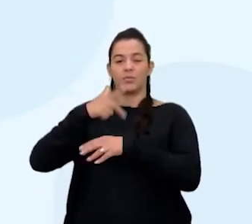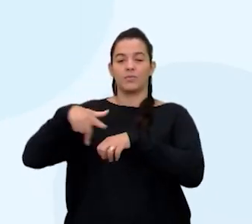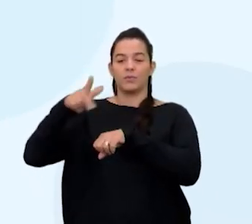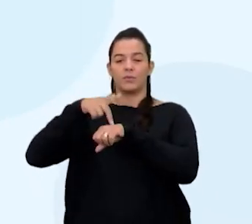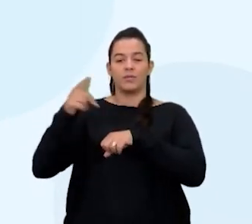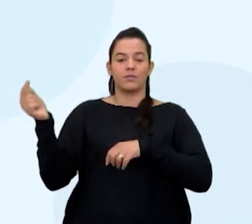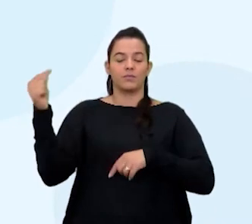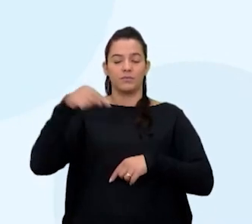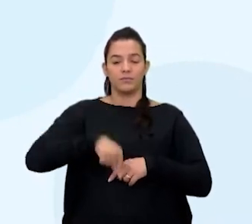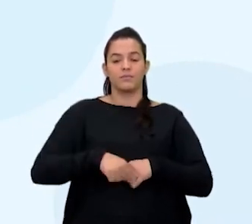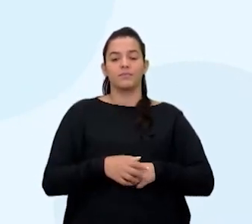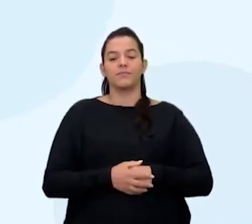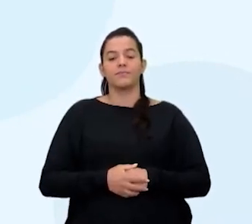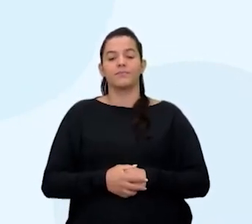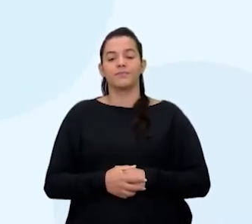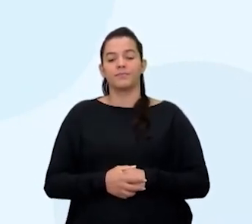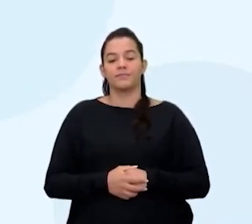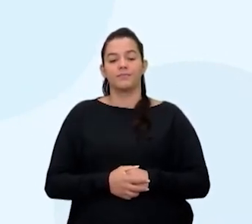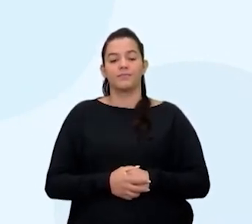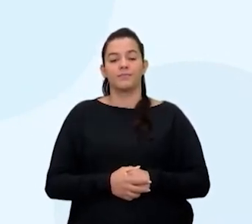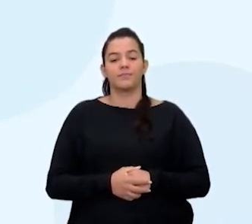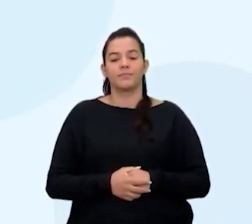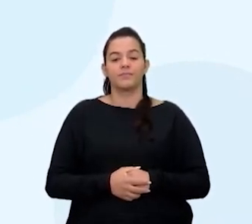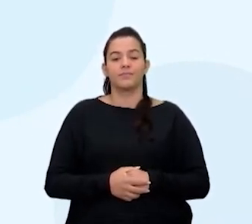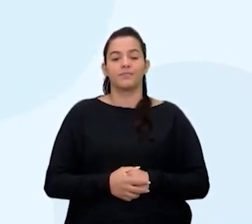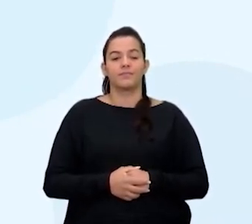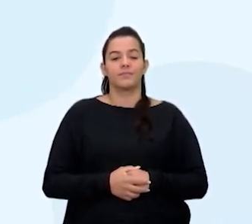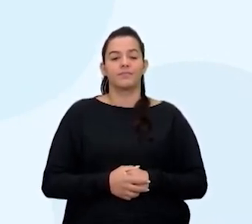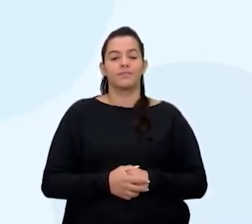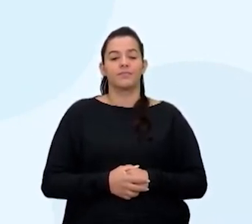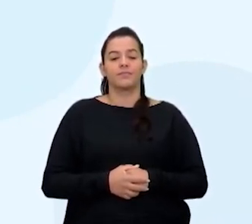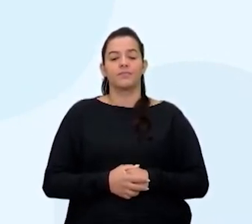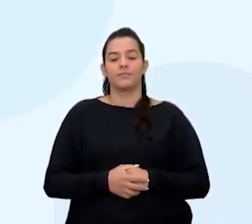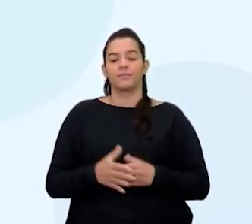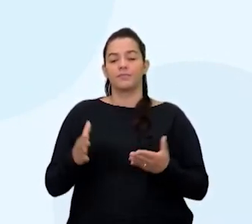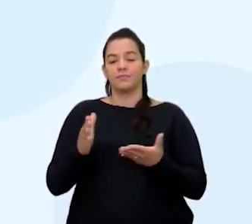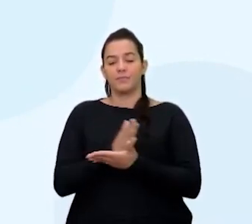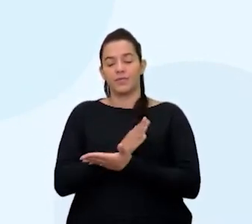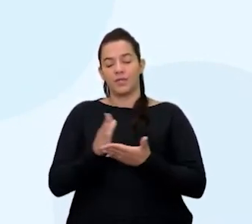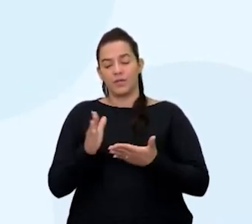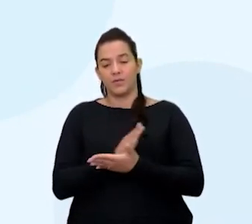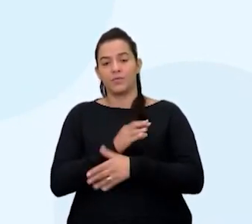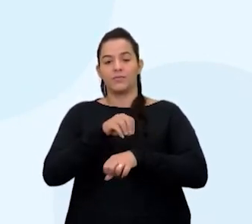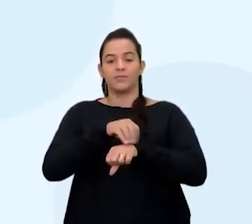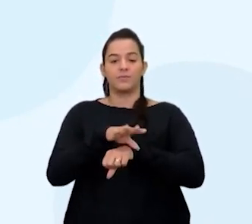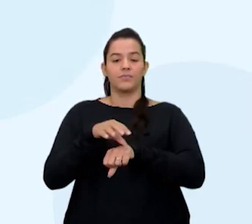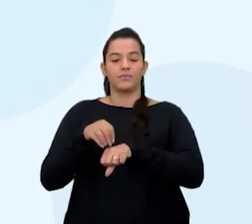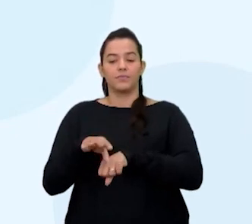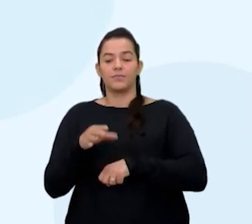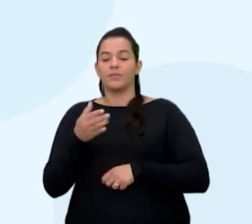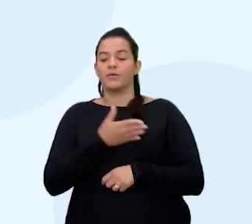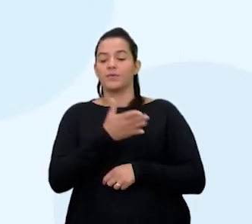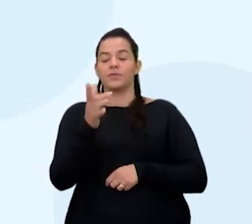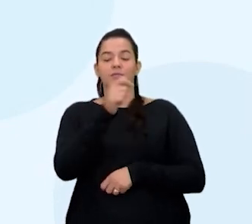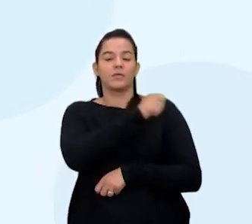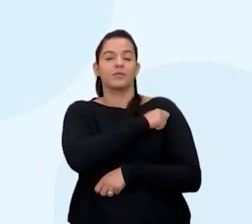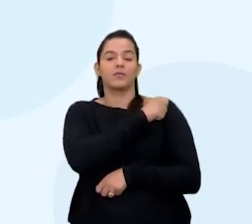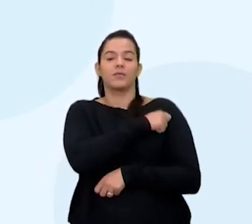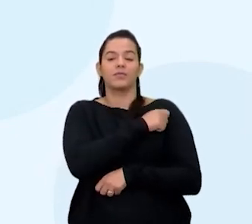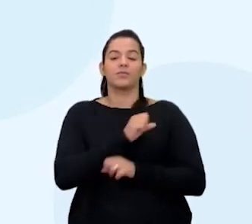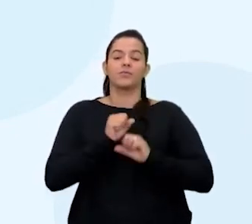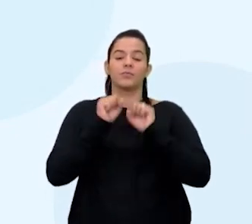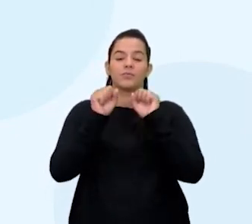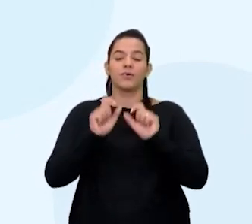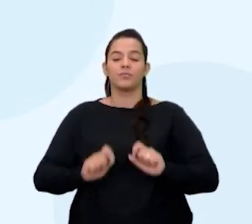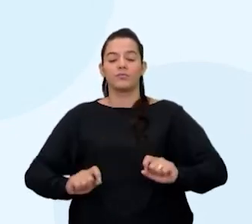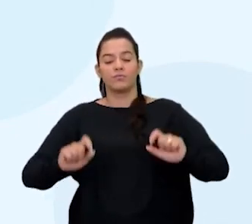nisso, olha lá. Vamos dar aqui alguns toques de como o estudante pode abrir o